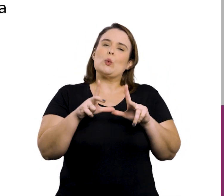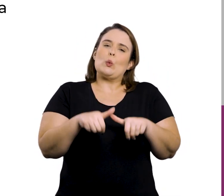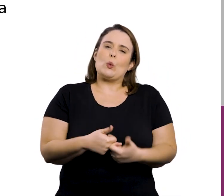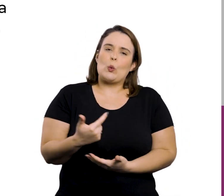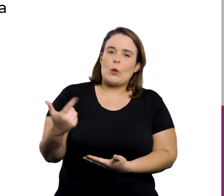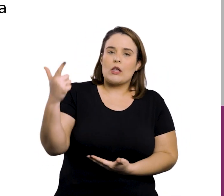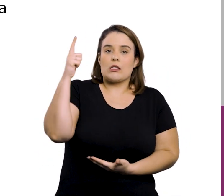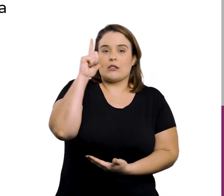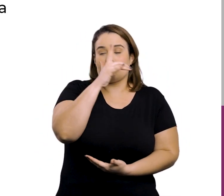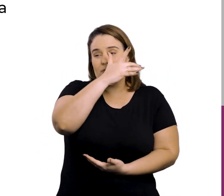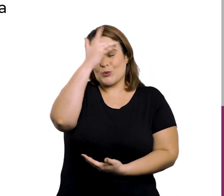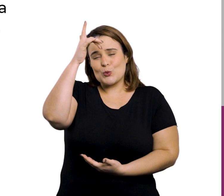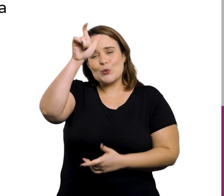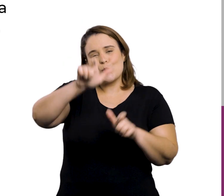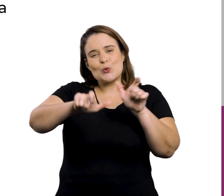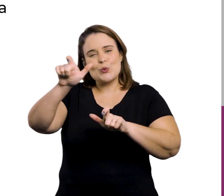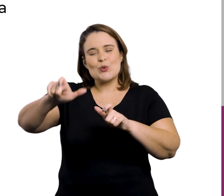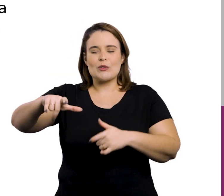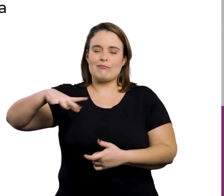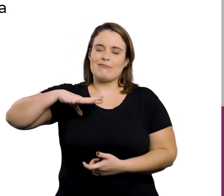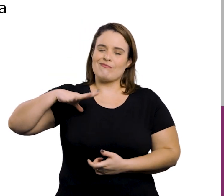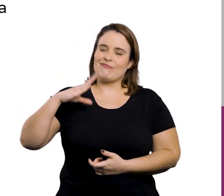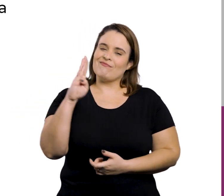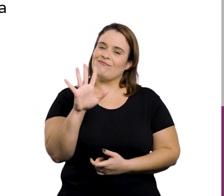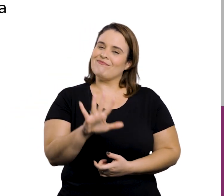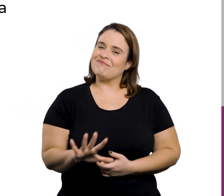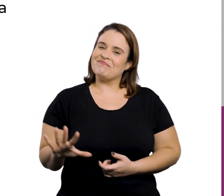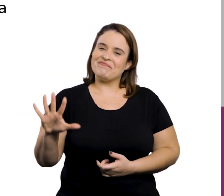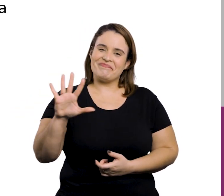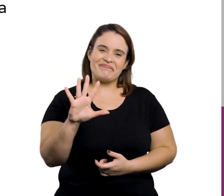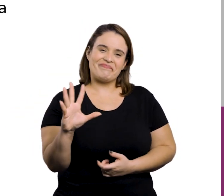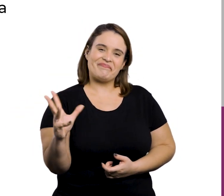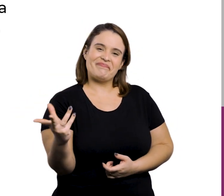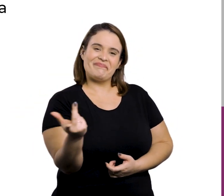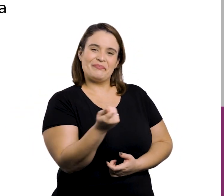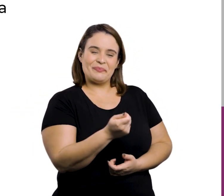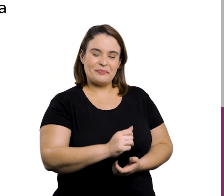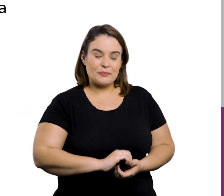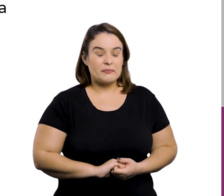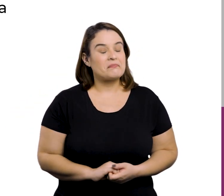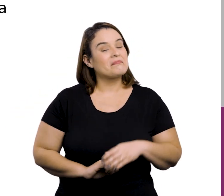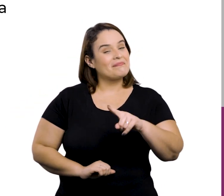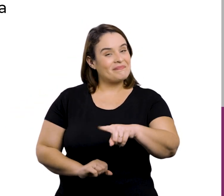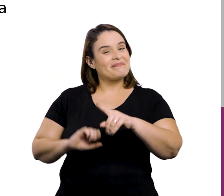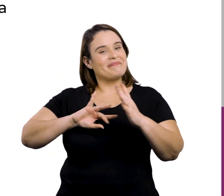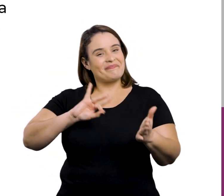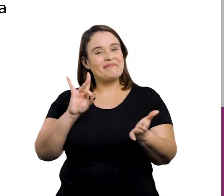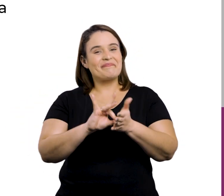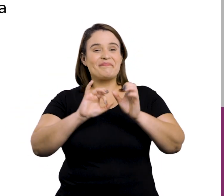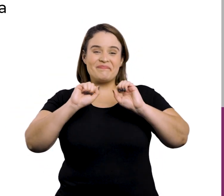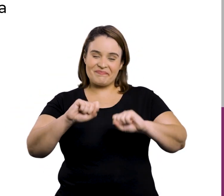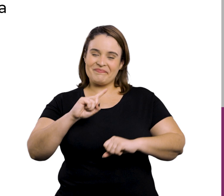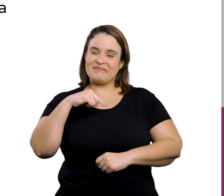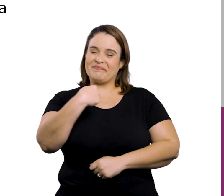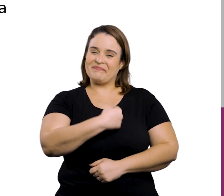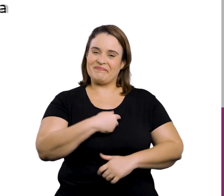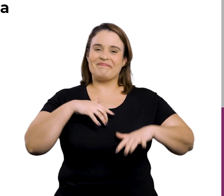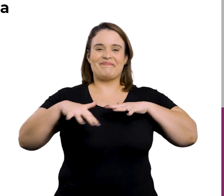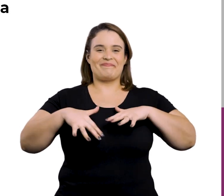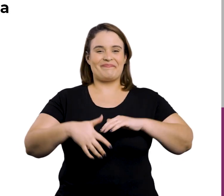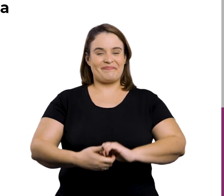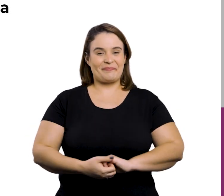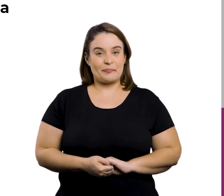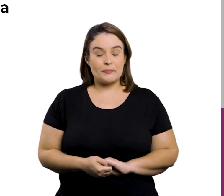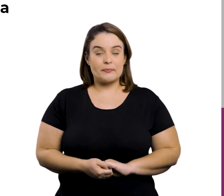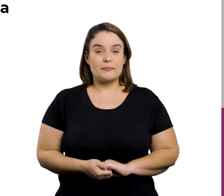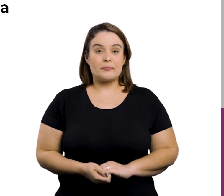para toda cidadã e cidadão brasileiro. Isso tudo pode ser realidade, se nos mobilizarmos. Um primeiro